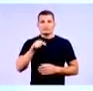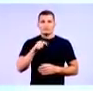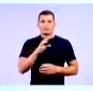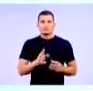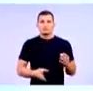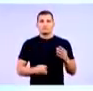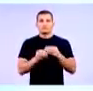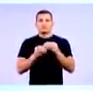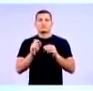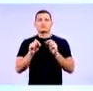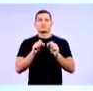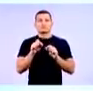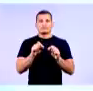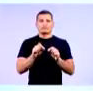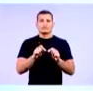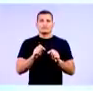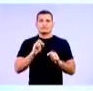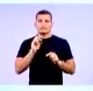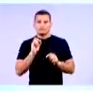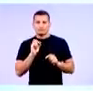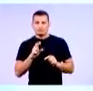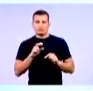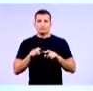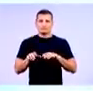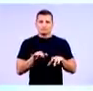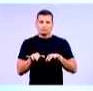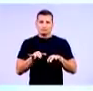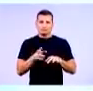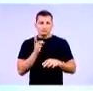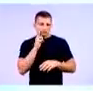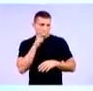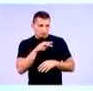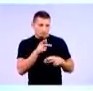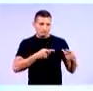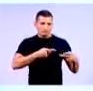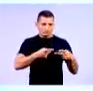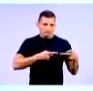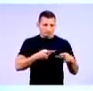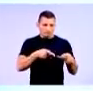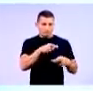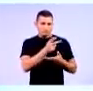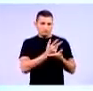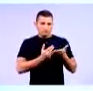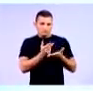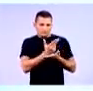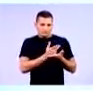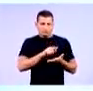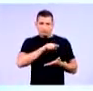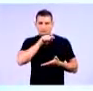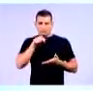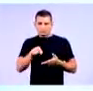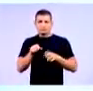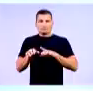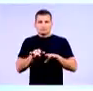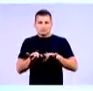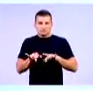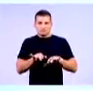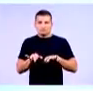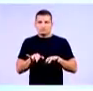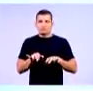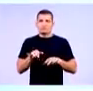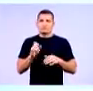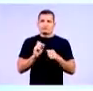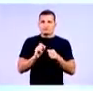Então, implementar vou programar. Então, com base no projeto, com base no diagrama que foi elaborado, eu entro na etapa de codificação. E aí eu